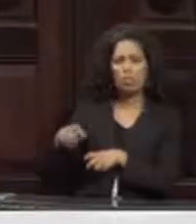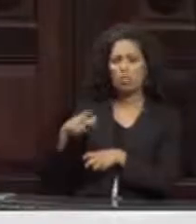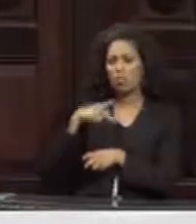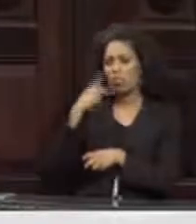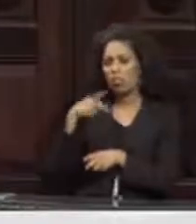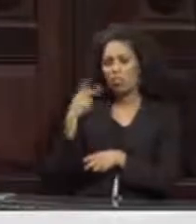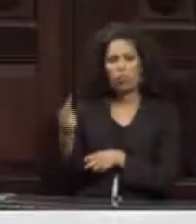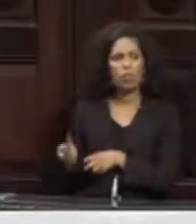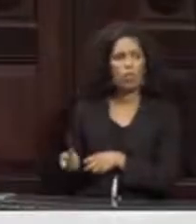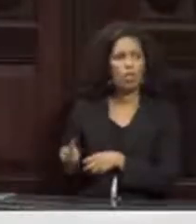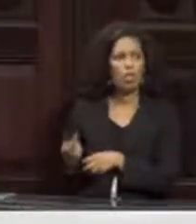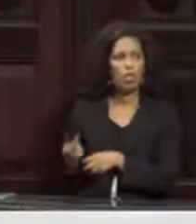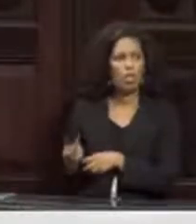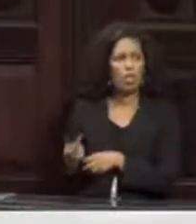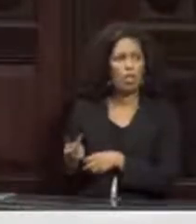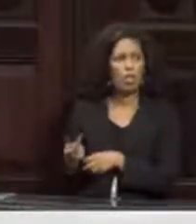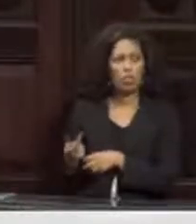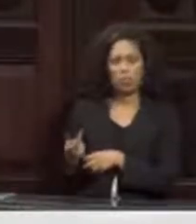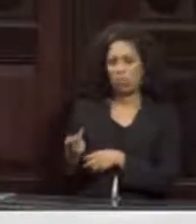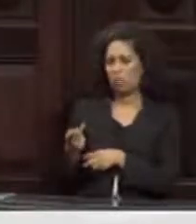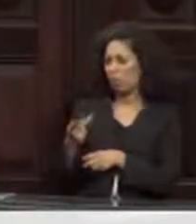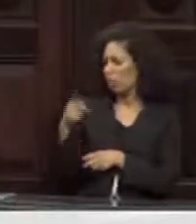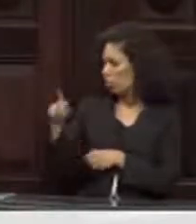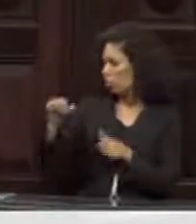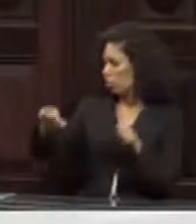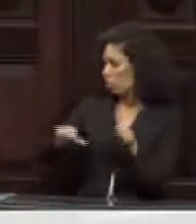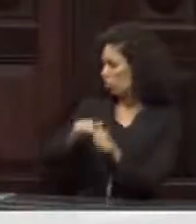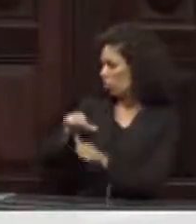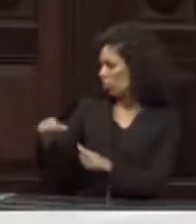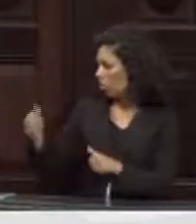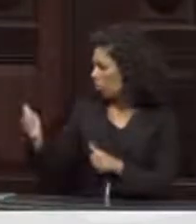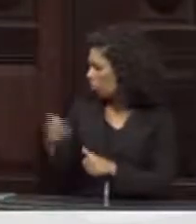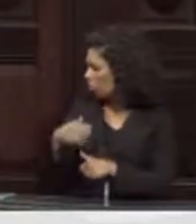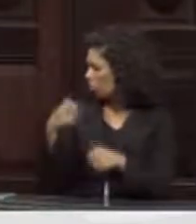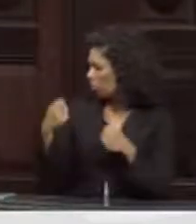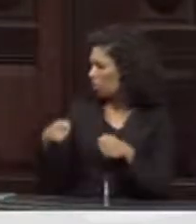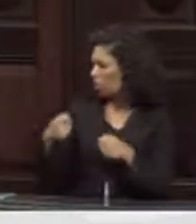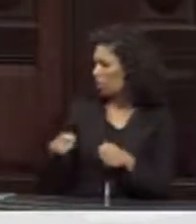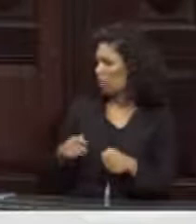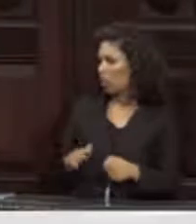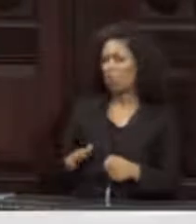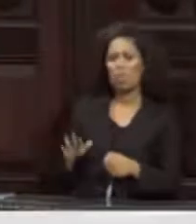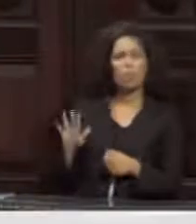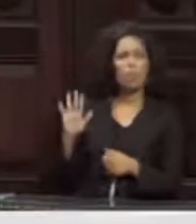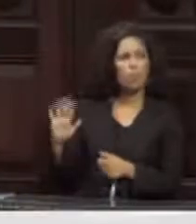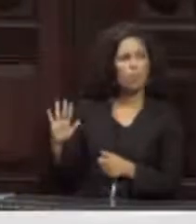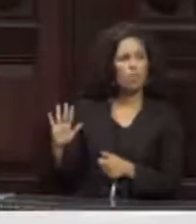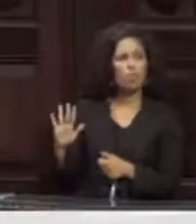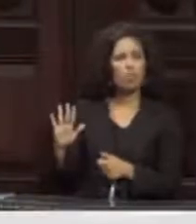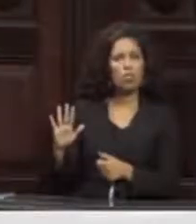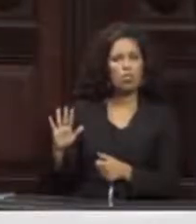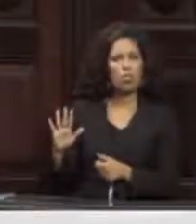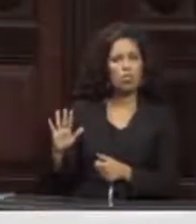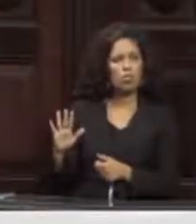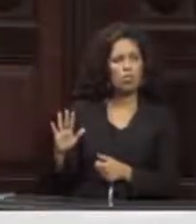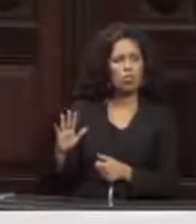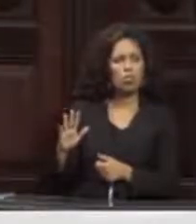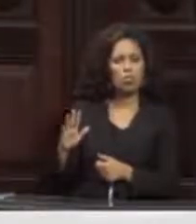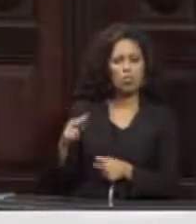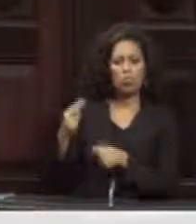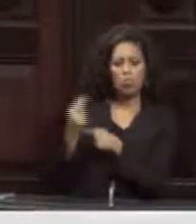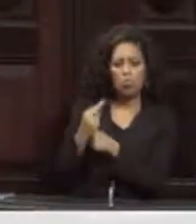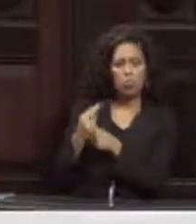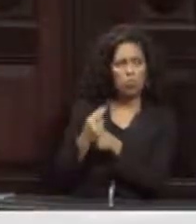arrecadação, da ausência de modernidade. Mas tratar a questão do